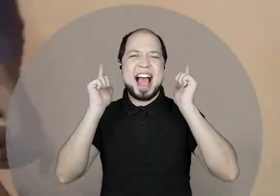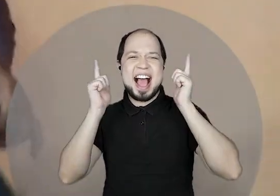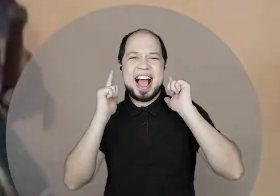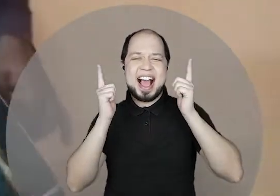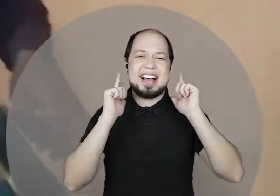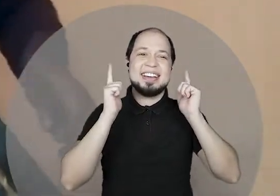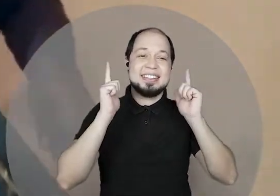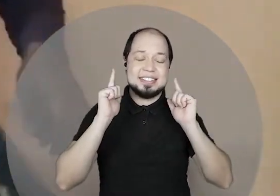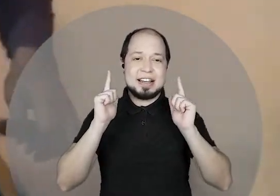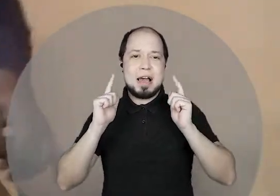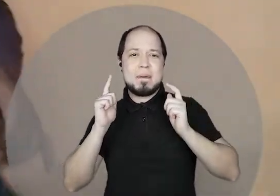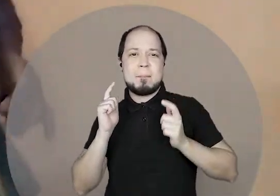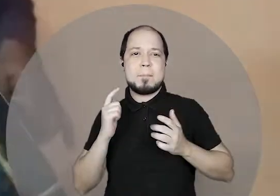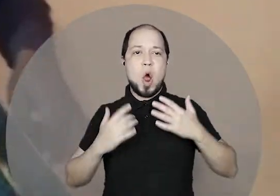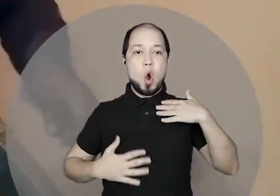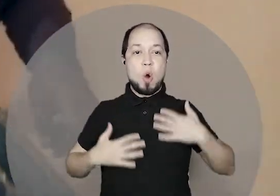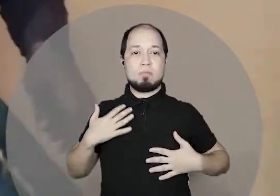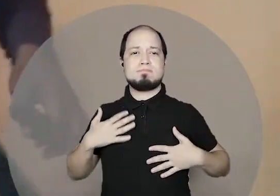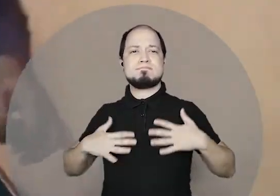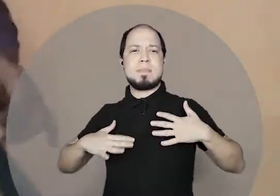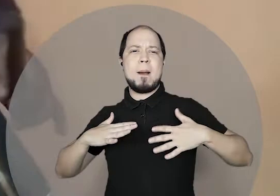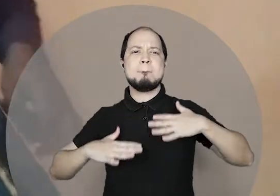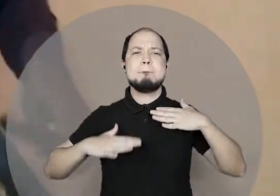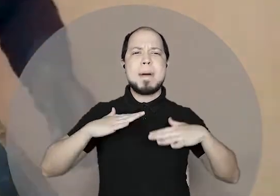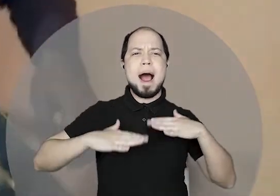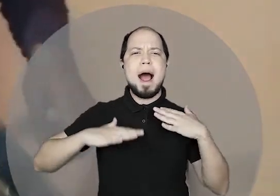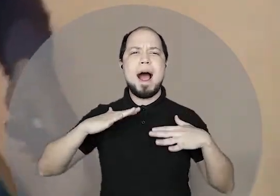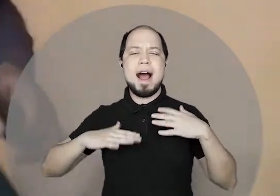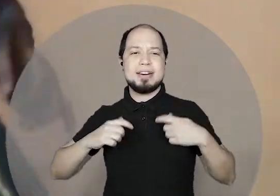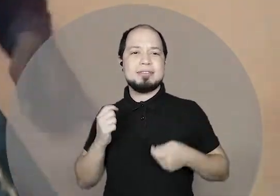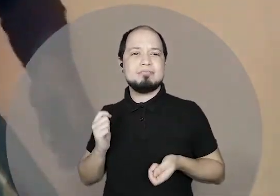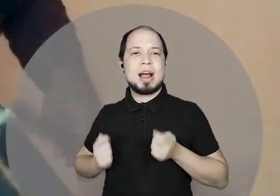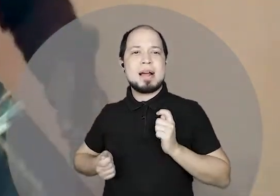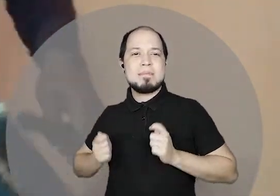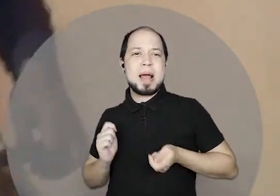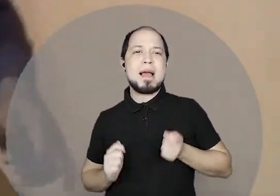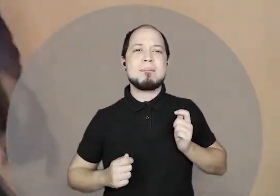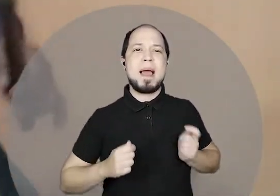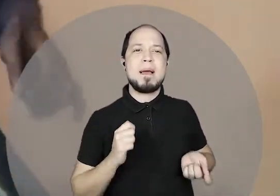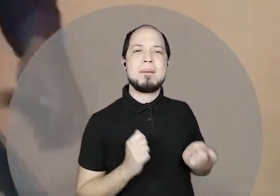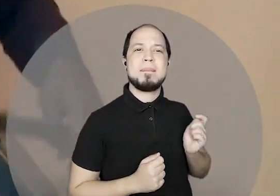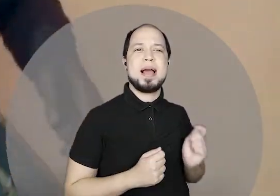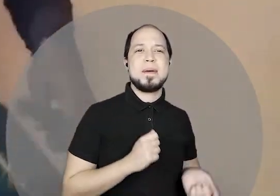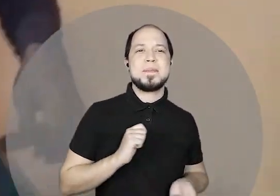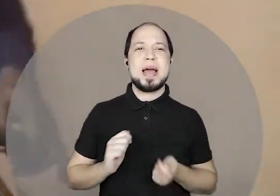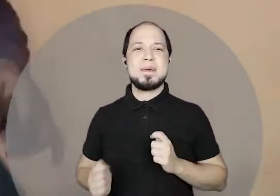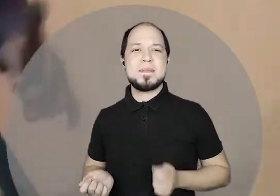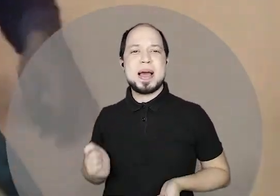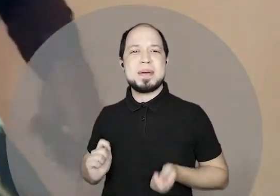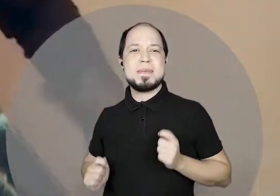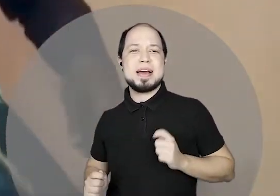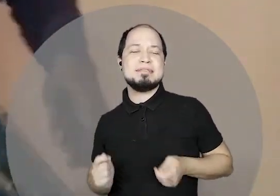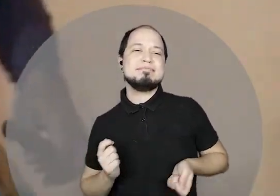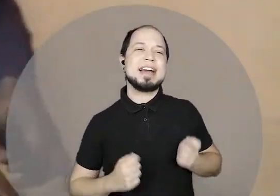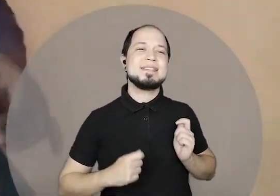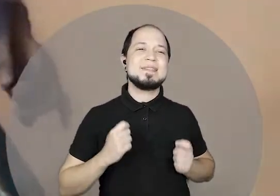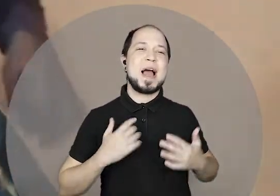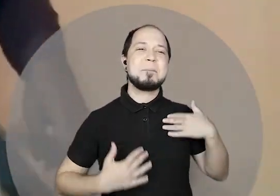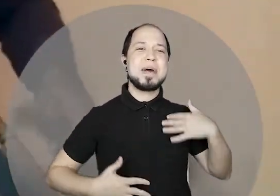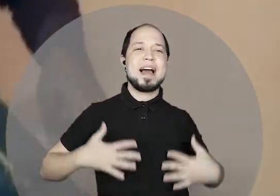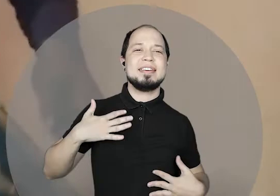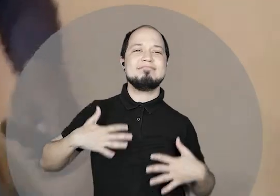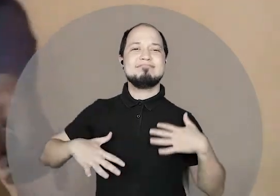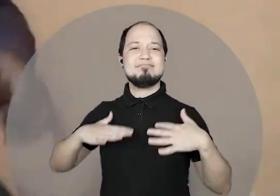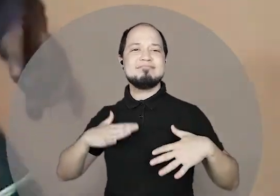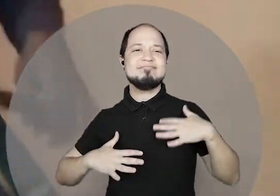e cai na gandaia. Oi, balança o corpo, balança a saia. Balança o corpo, balança o corpo, balança a